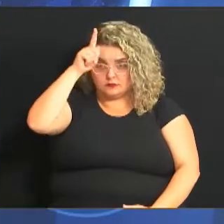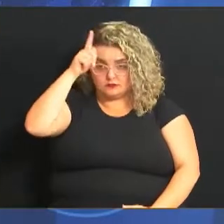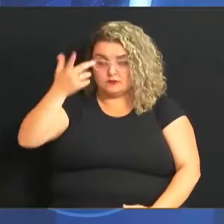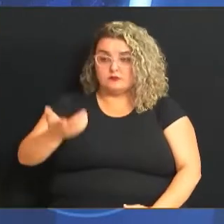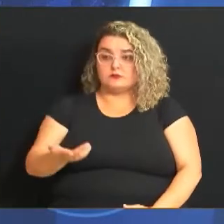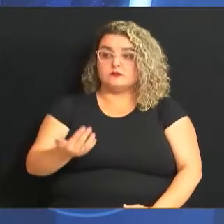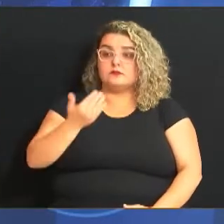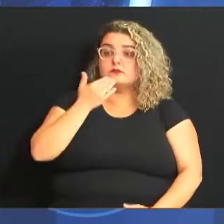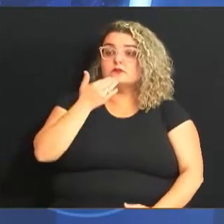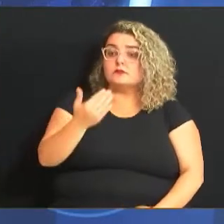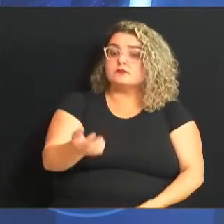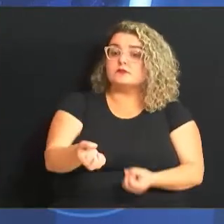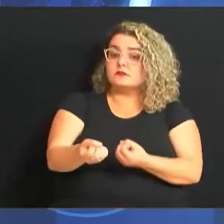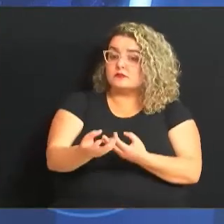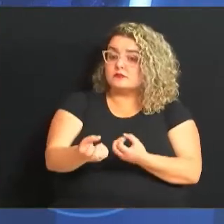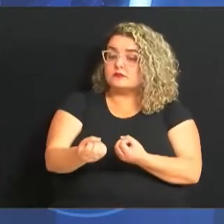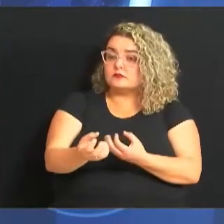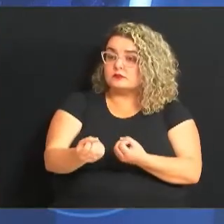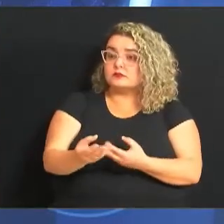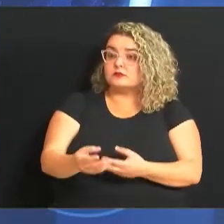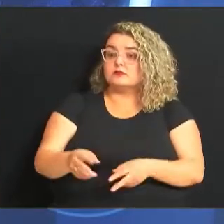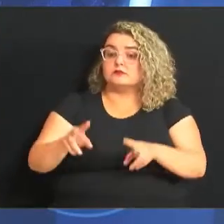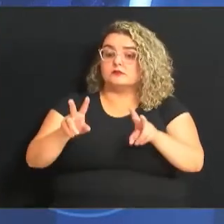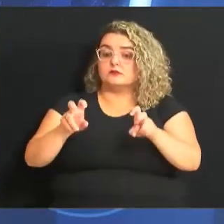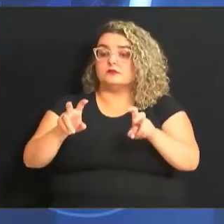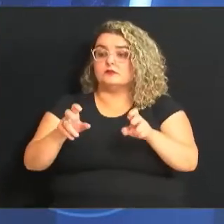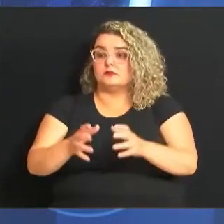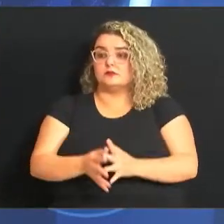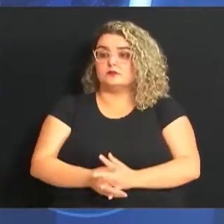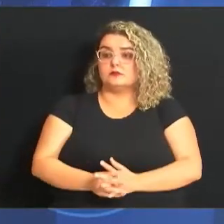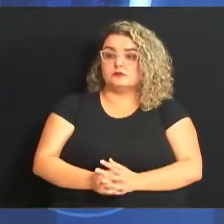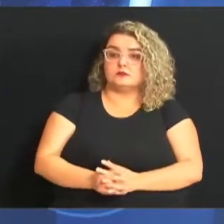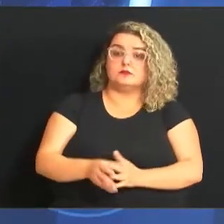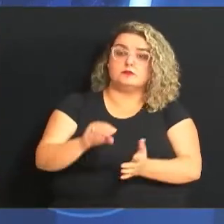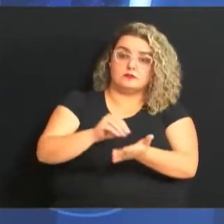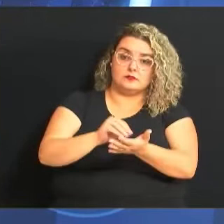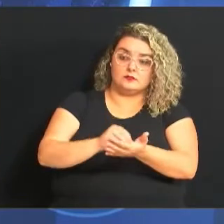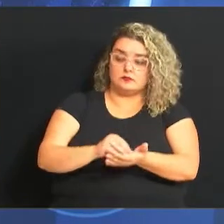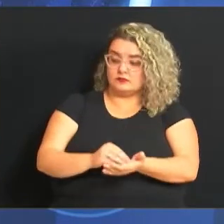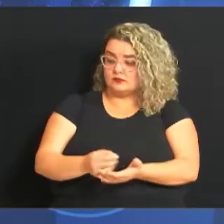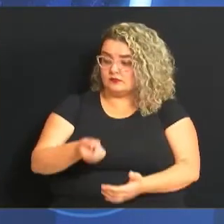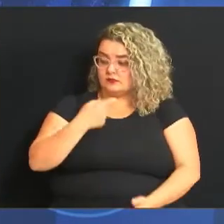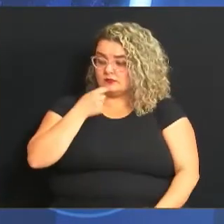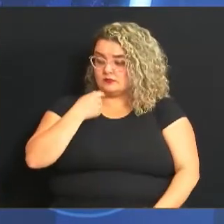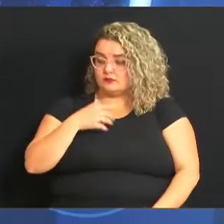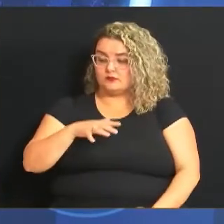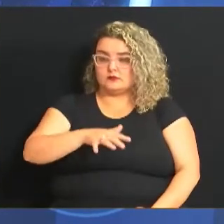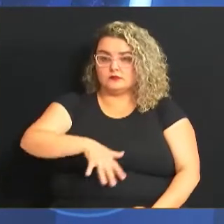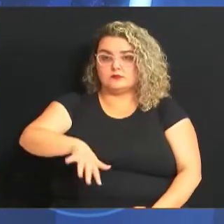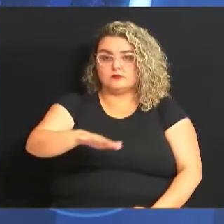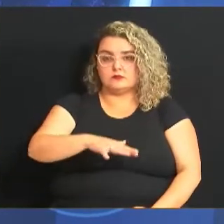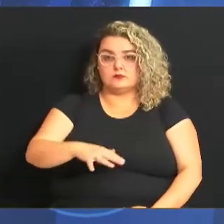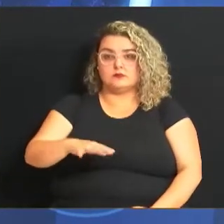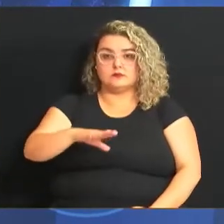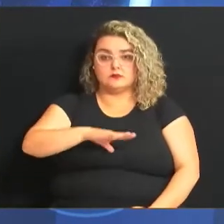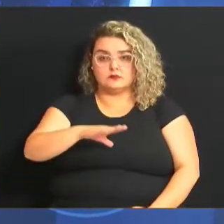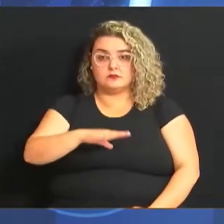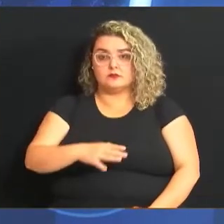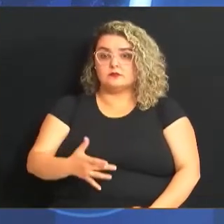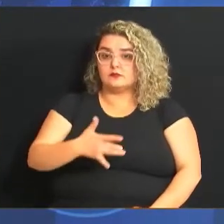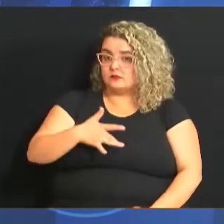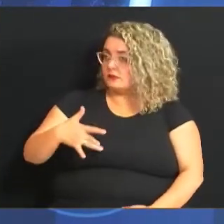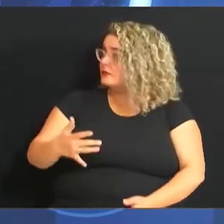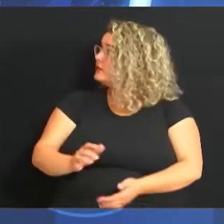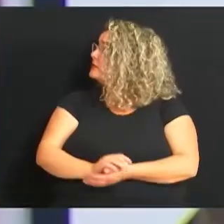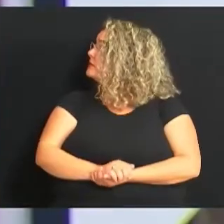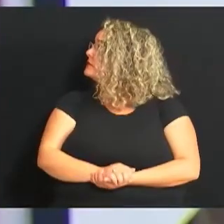estar antenados ao menor sinal de violência contra crianças e adolescentes? Exatamente. Toda criança que